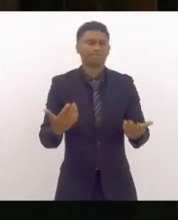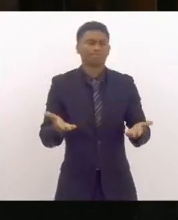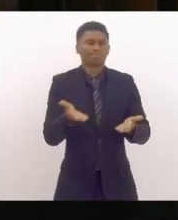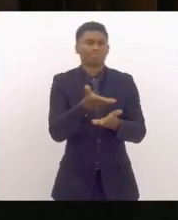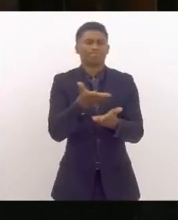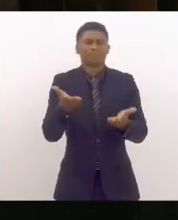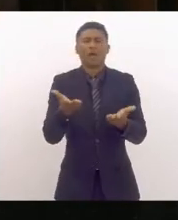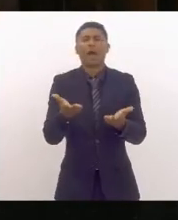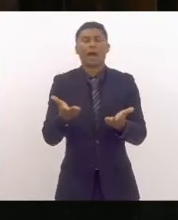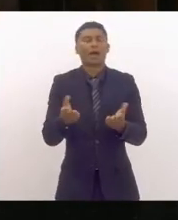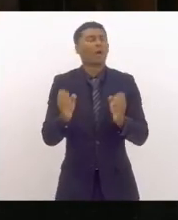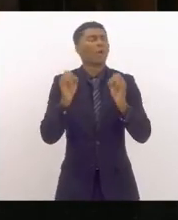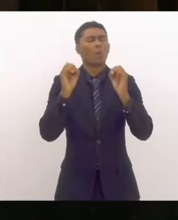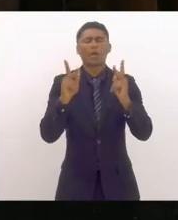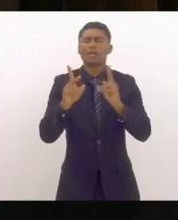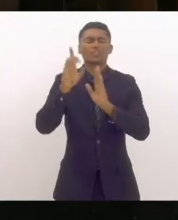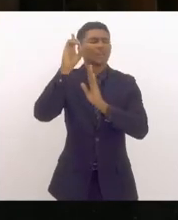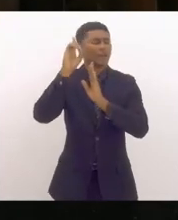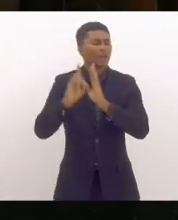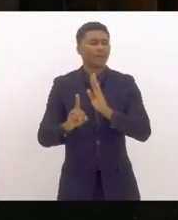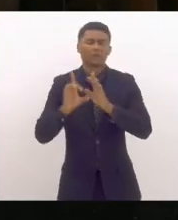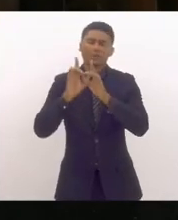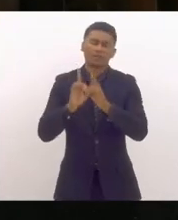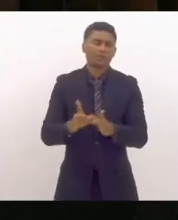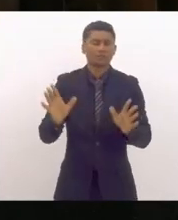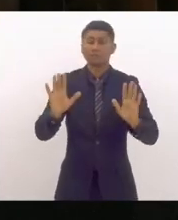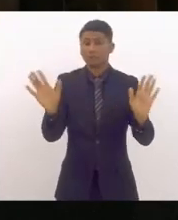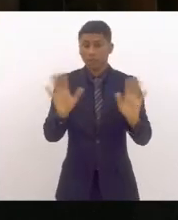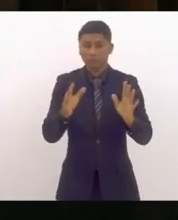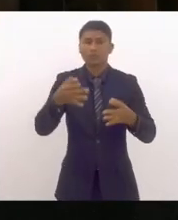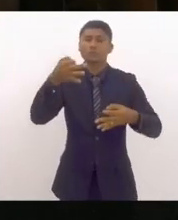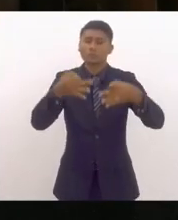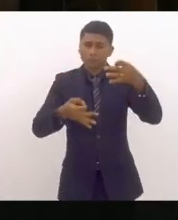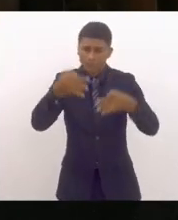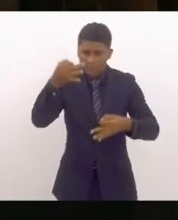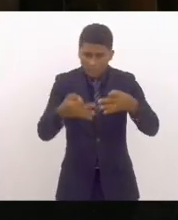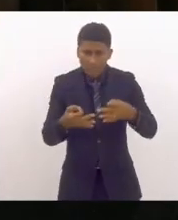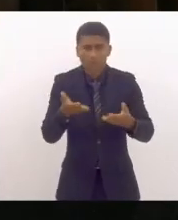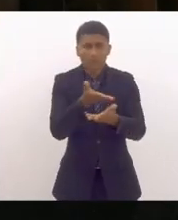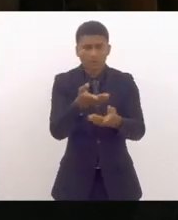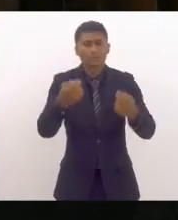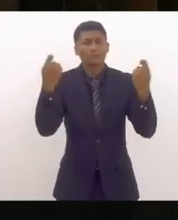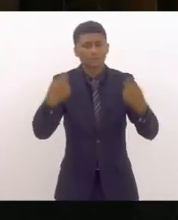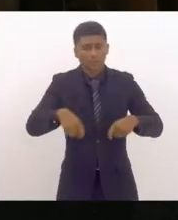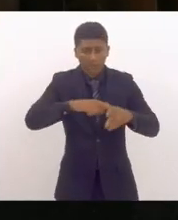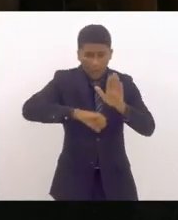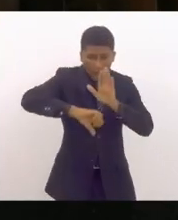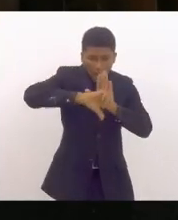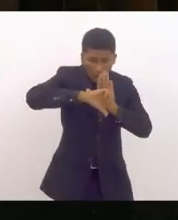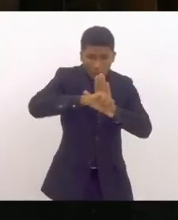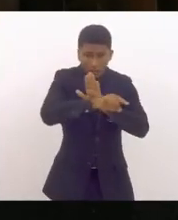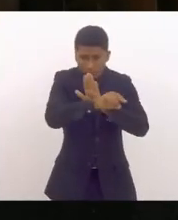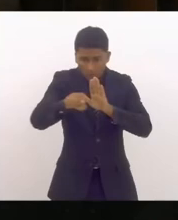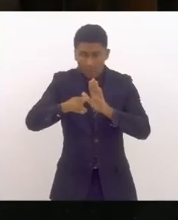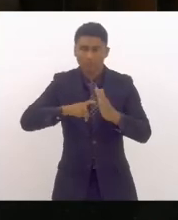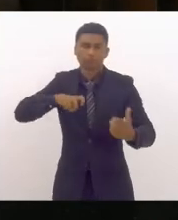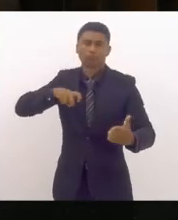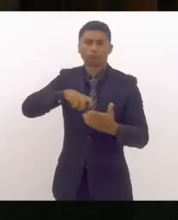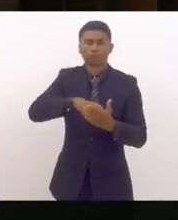direito a não ser pego pela justiça para pagar pelo crime que cometeu